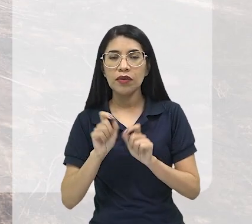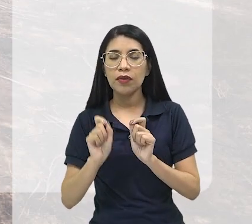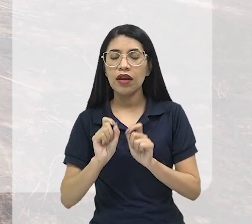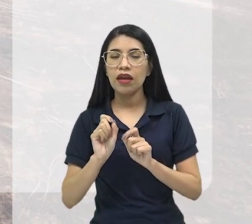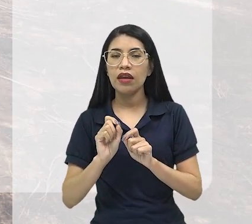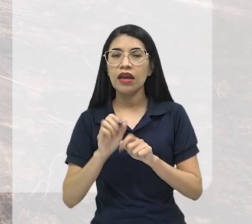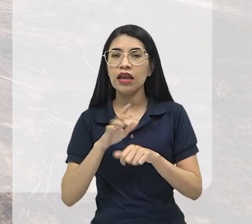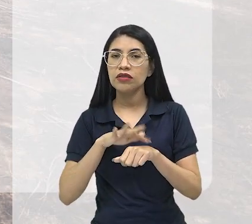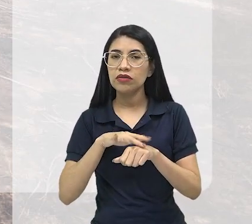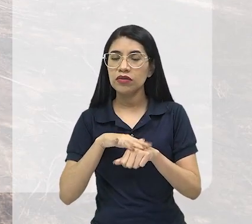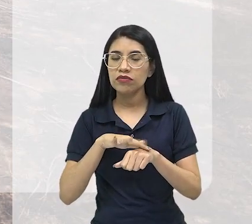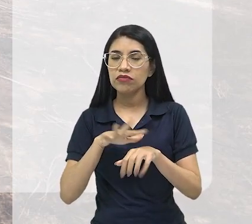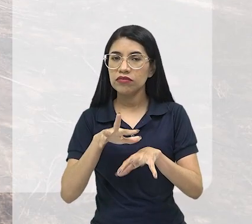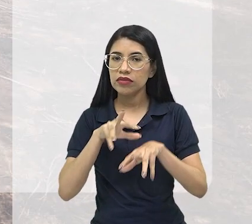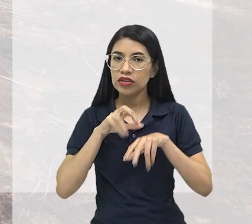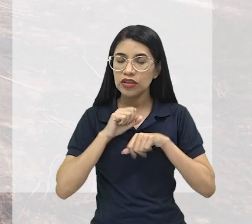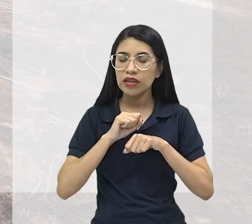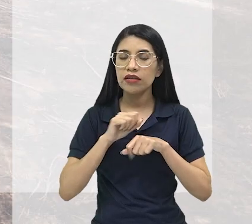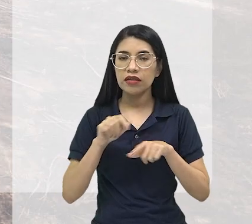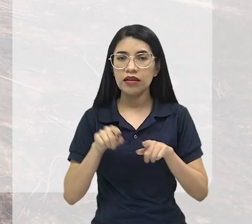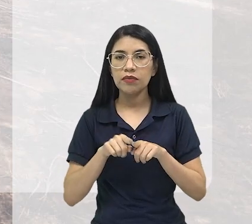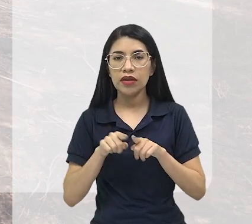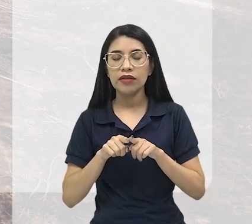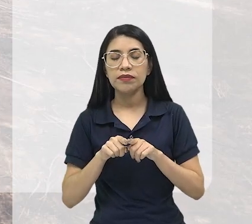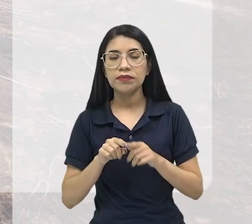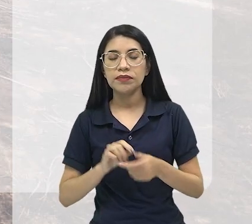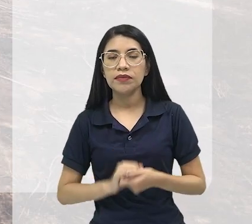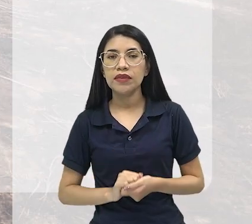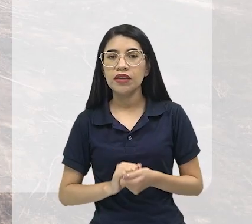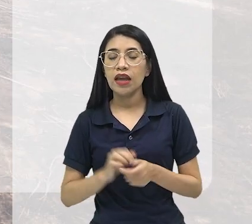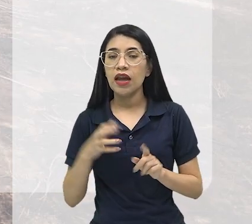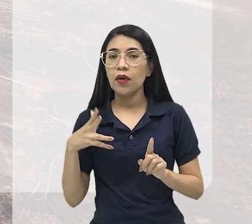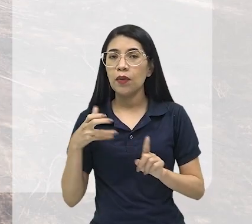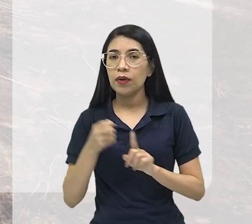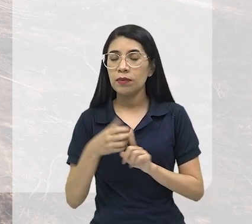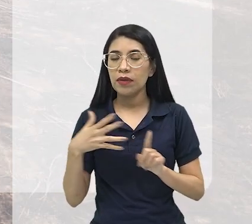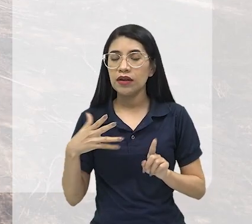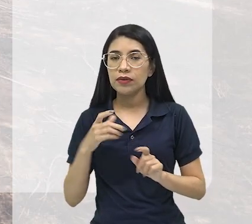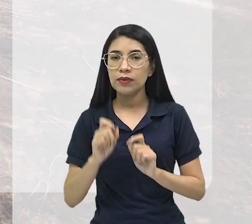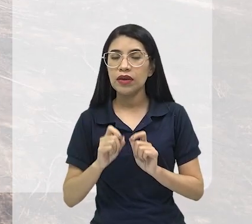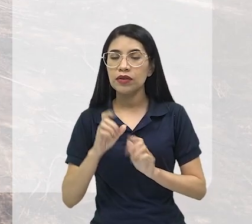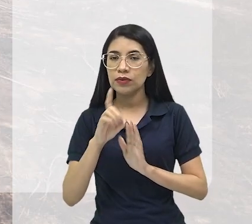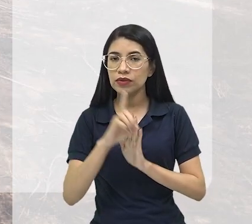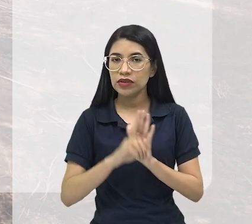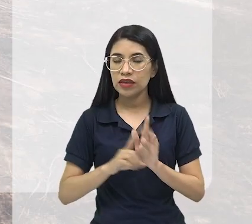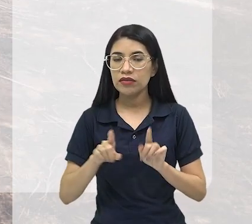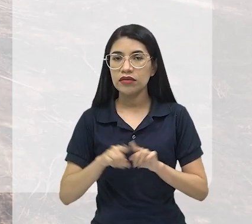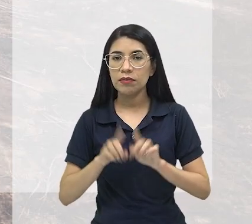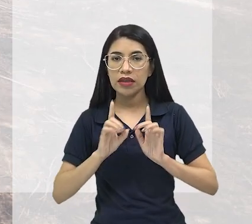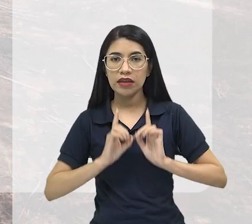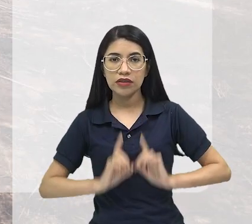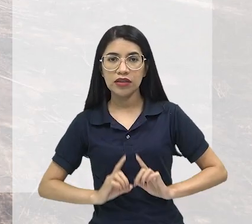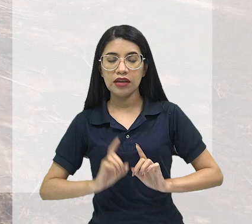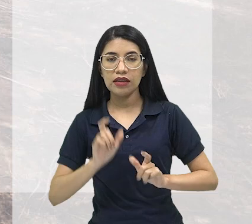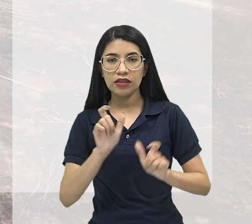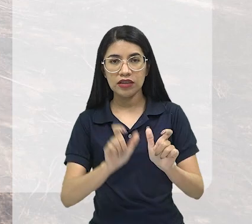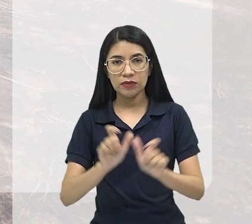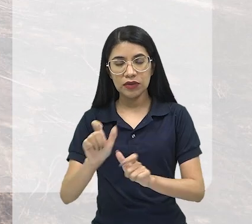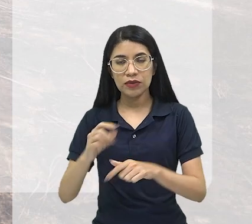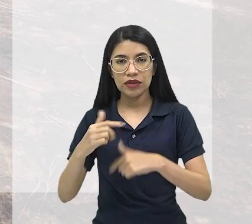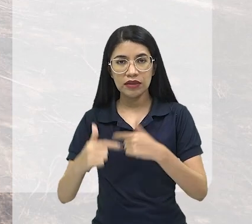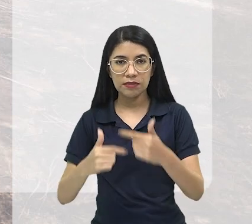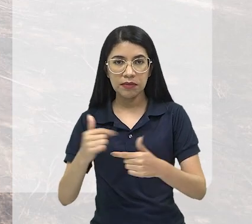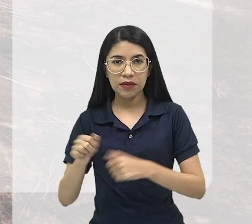doenças respiratórias ou outras coisas, né? Então, impactando os direitos e a dignidade dos